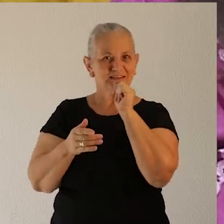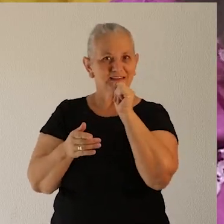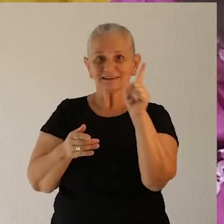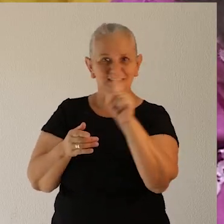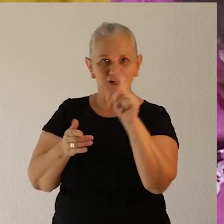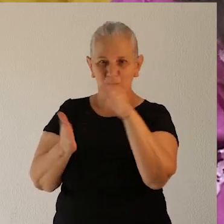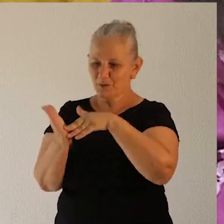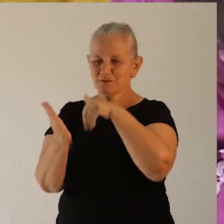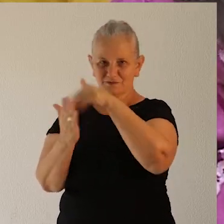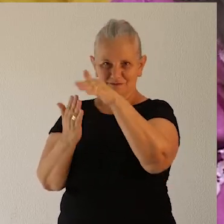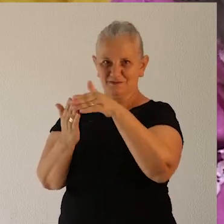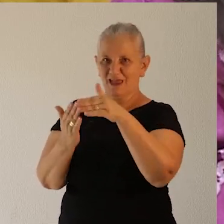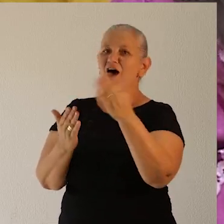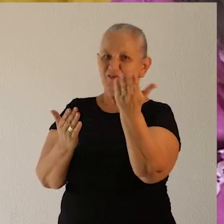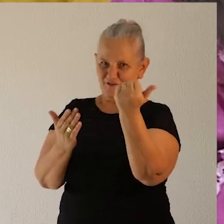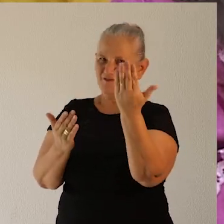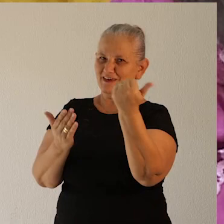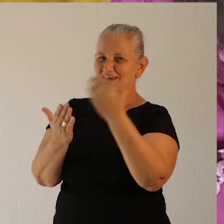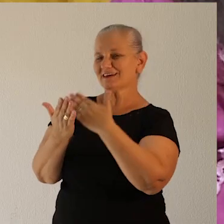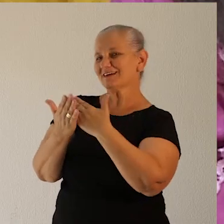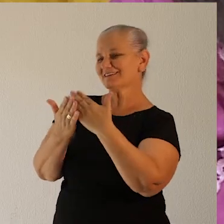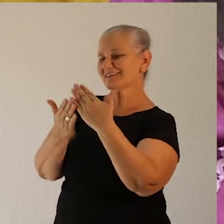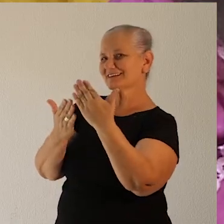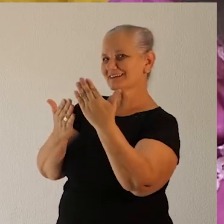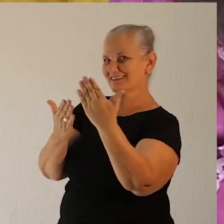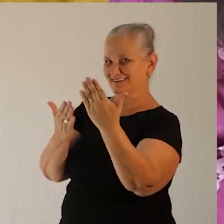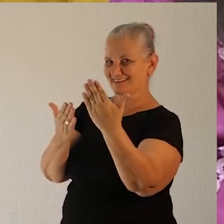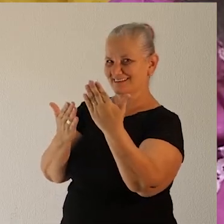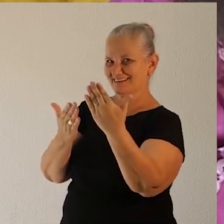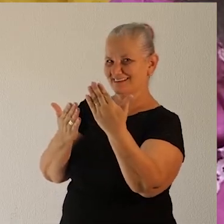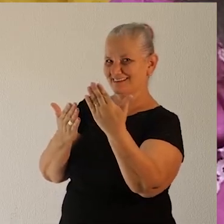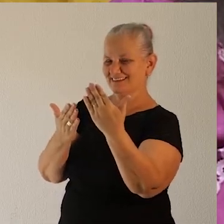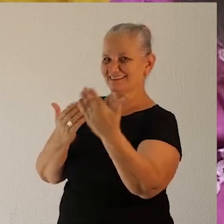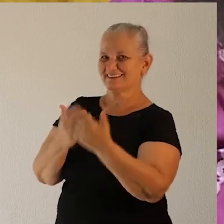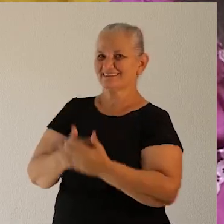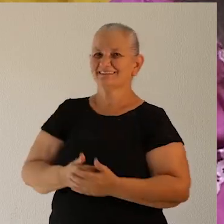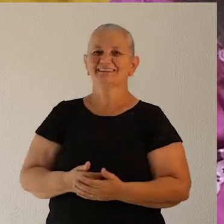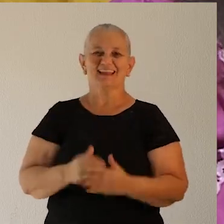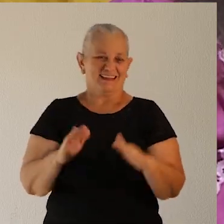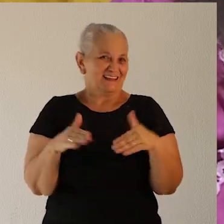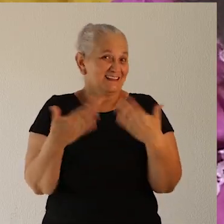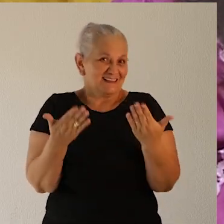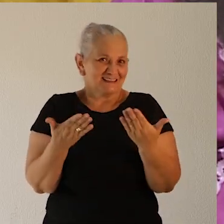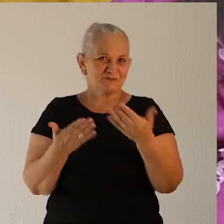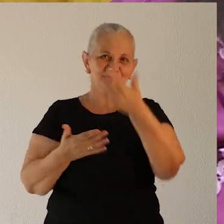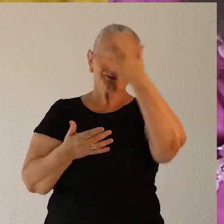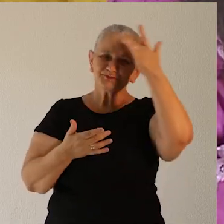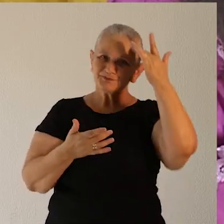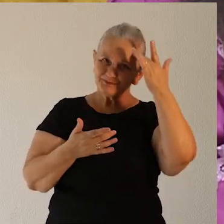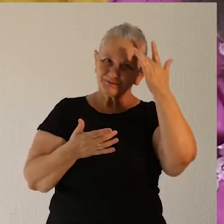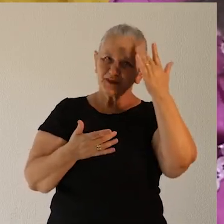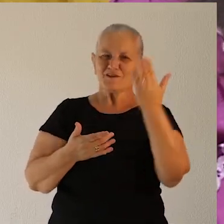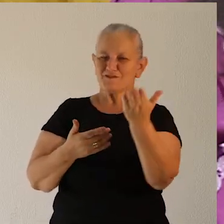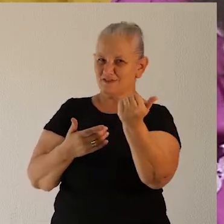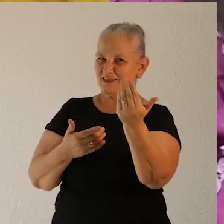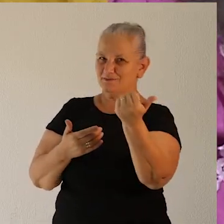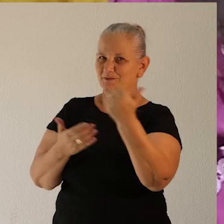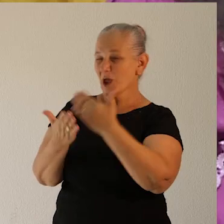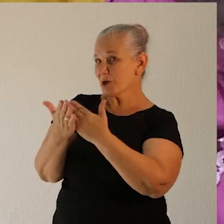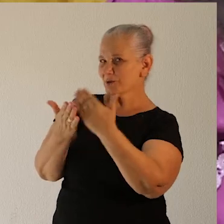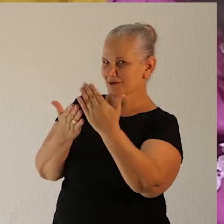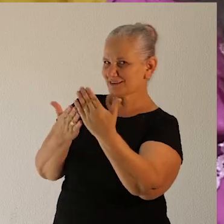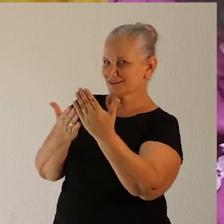não pintou, mãos à obra e comece. Então é aí, pessoal. É isso aí, mãos à obra e comece,